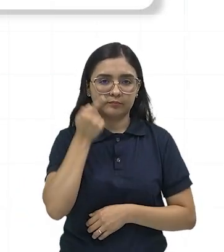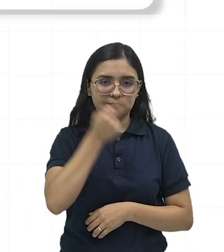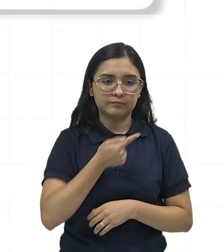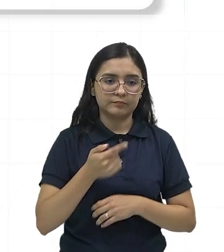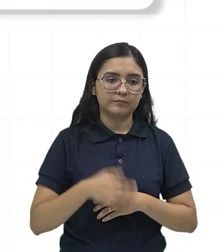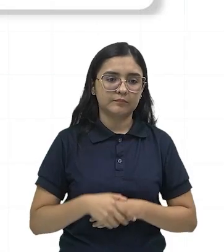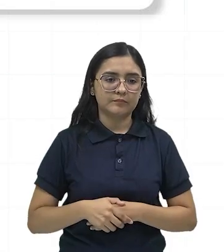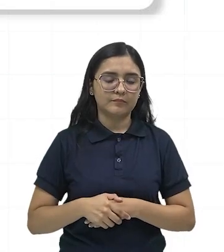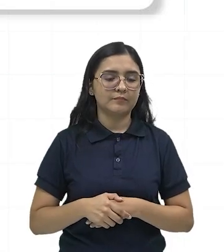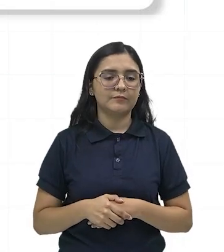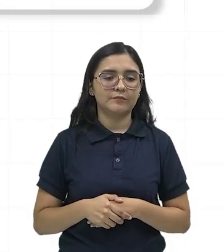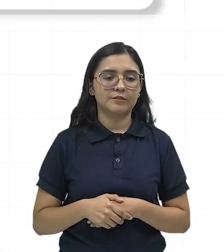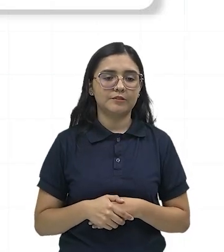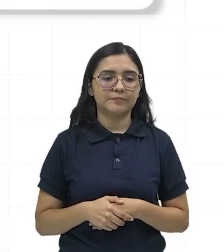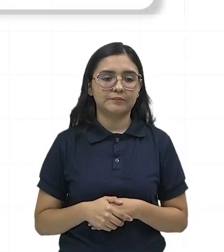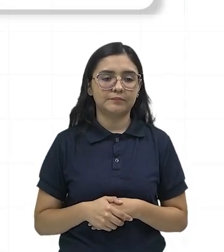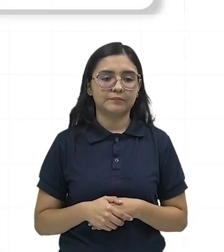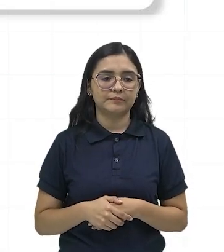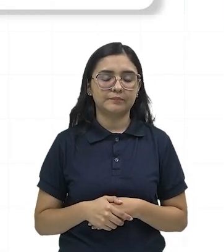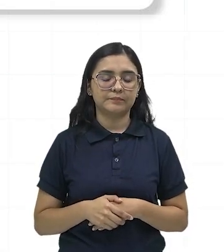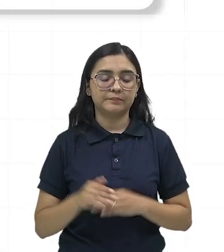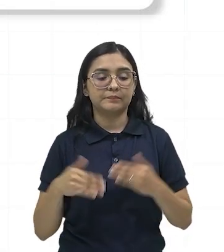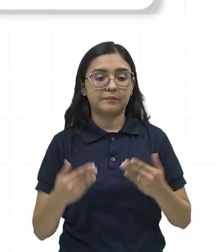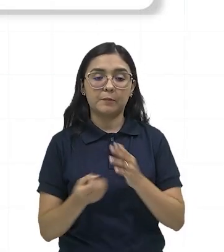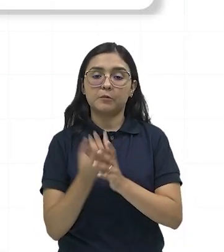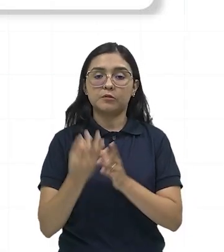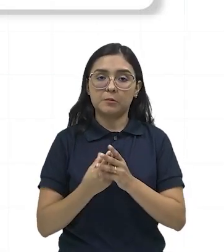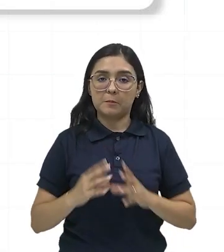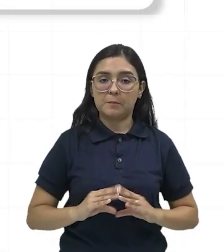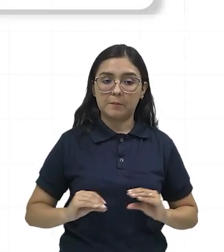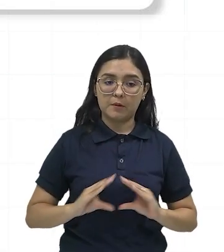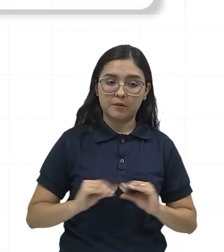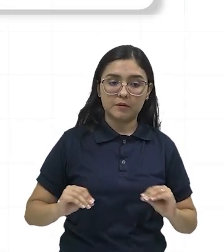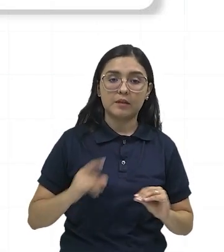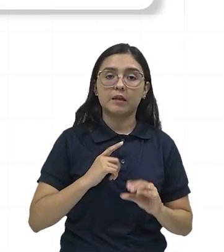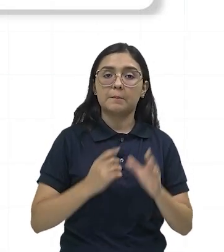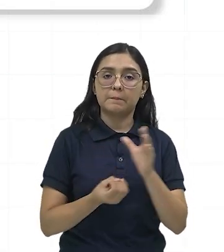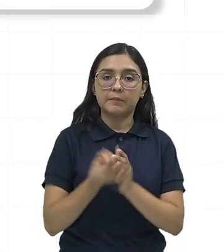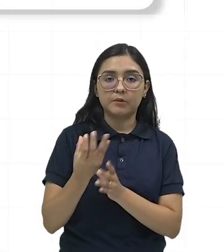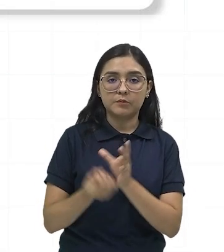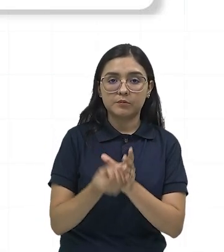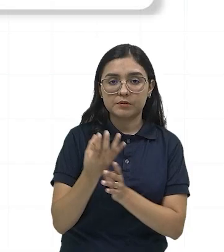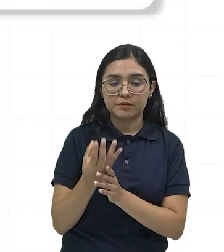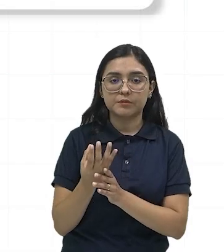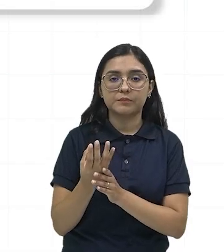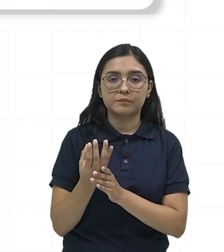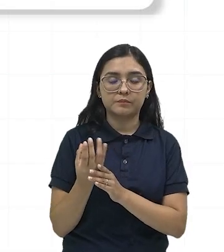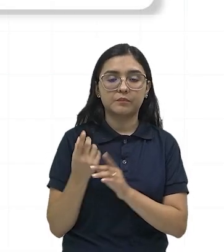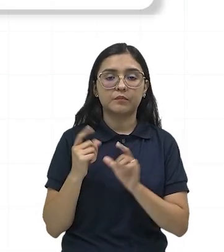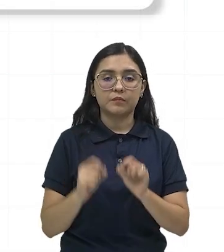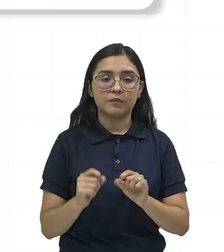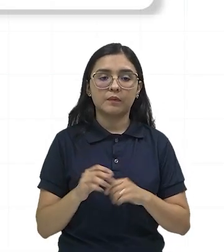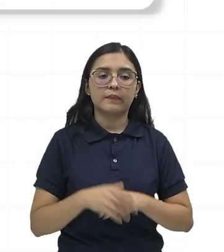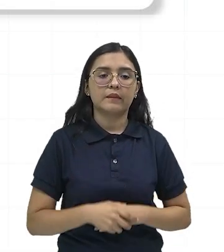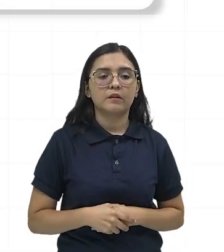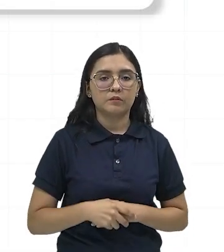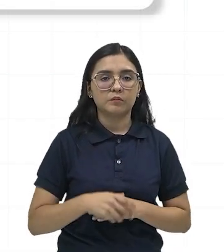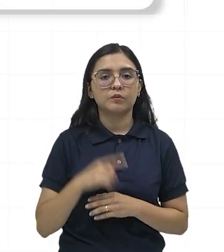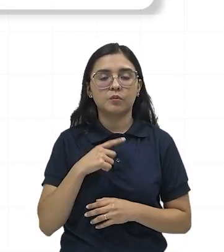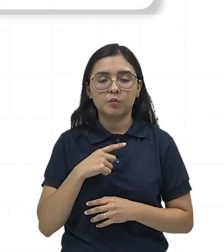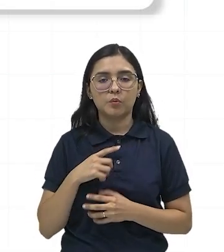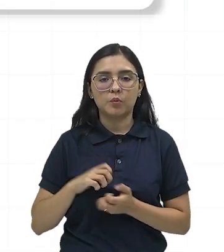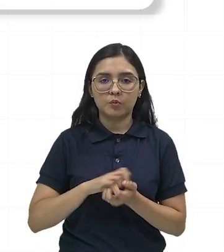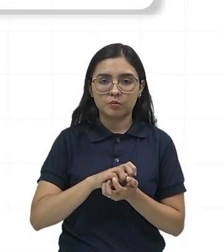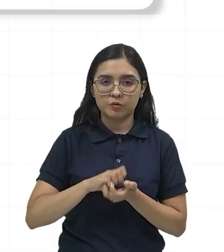pelo pâncreas, tá? E por ele ter tanto essa função de produzir o suco pancreático que